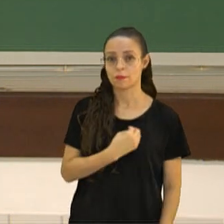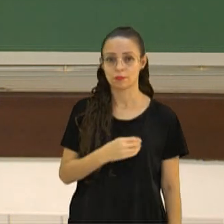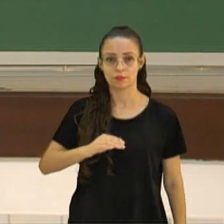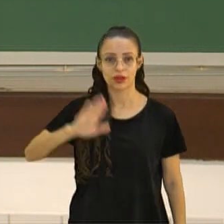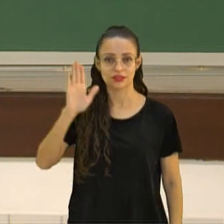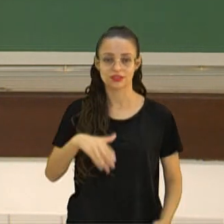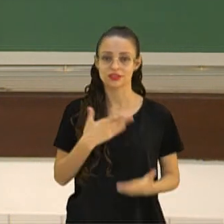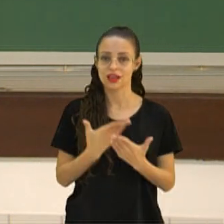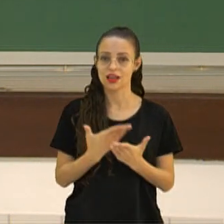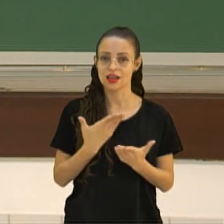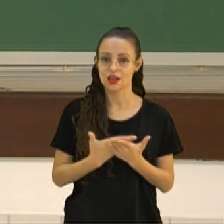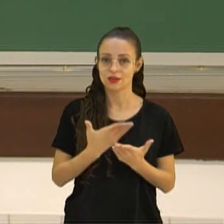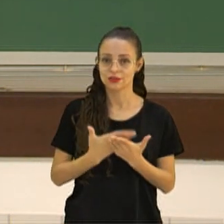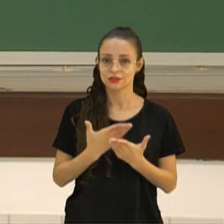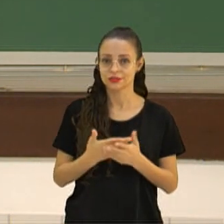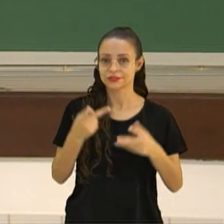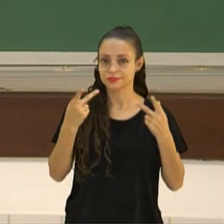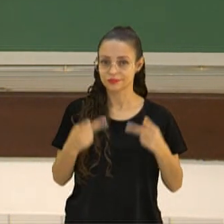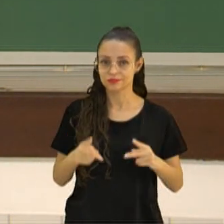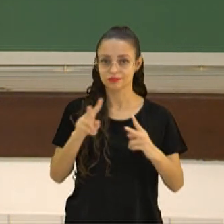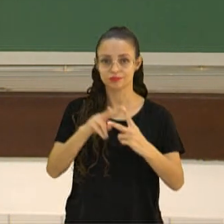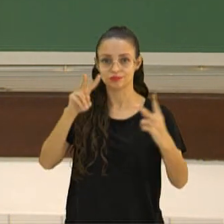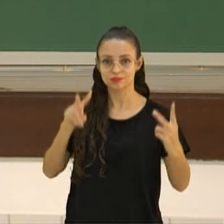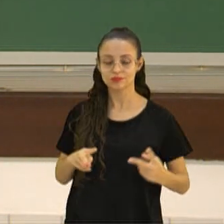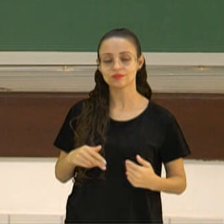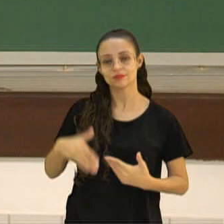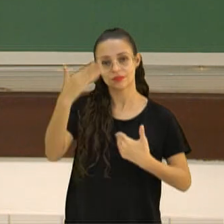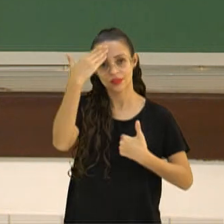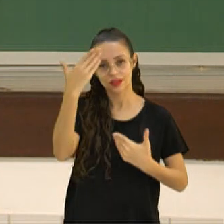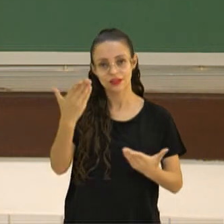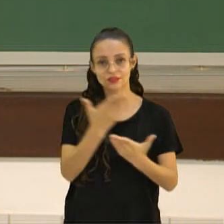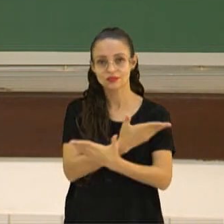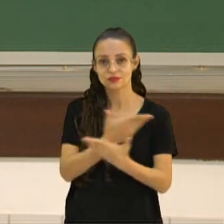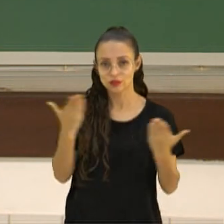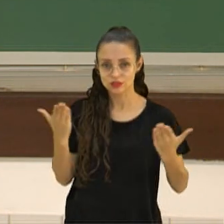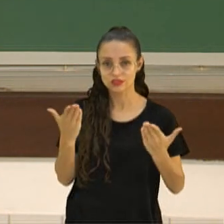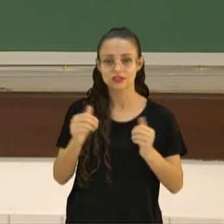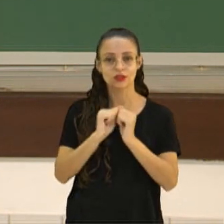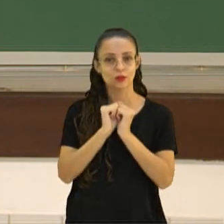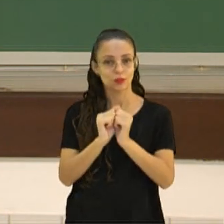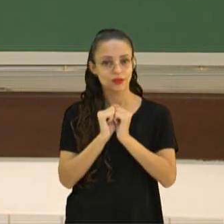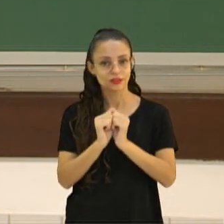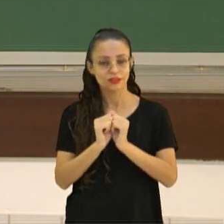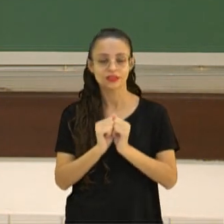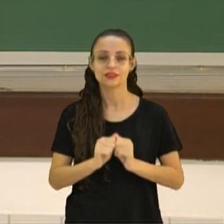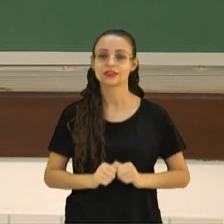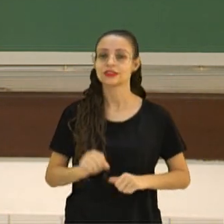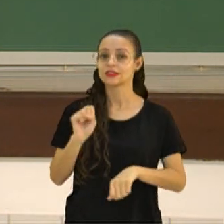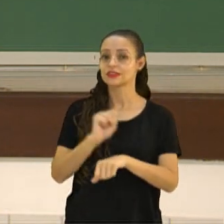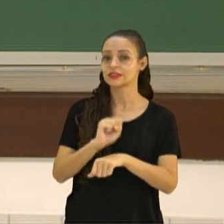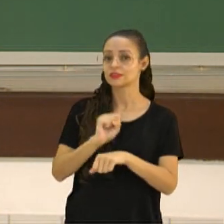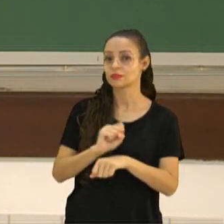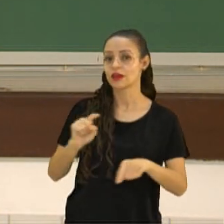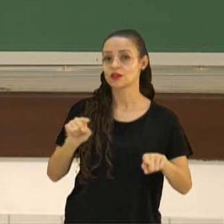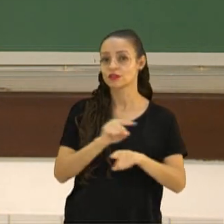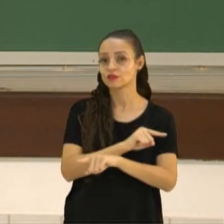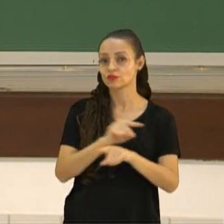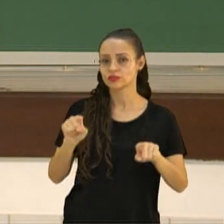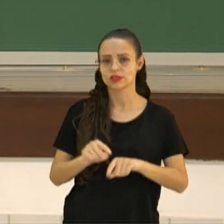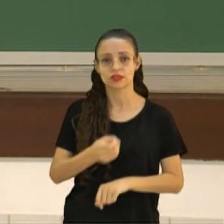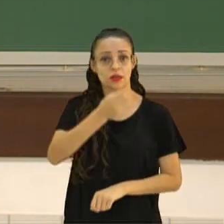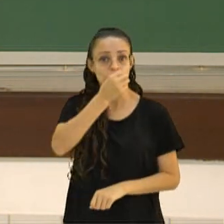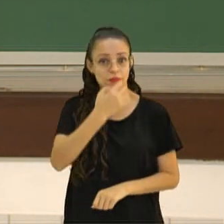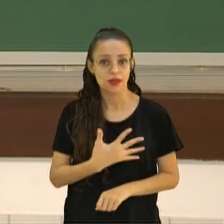nas nossas aulas online. Agradeço a companhia de vocês, espero que todos fiquem